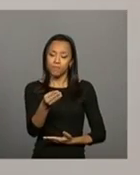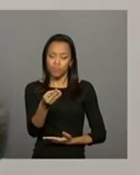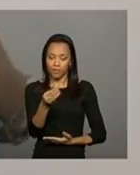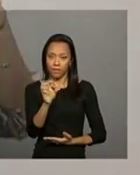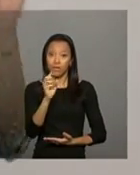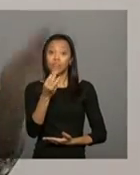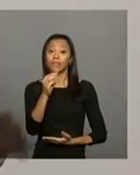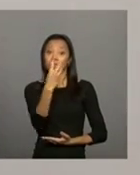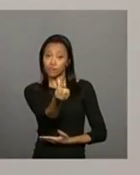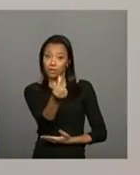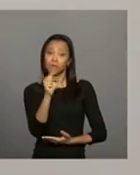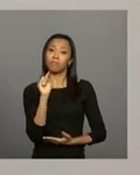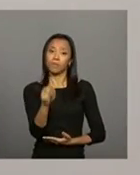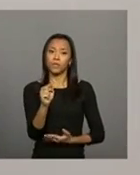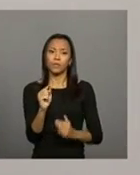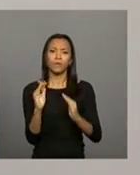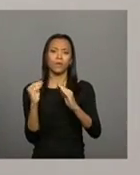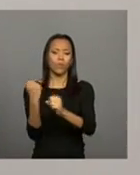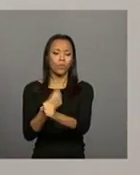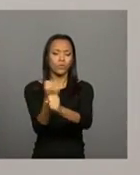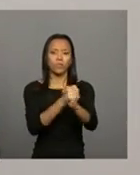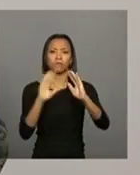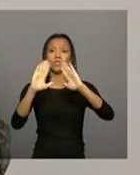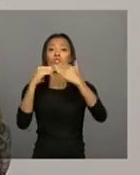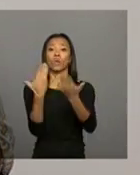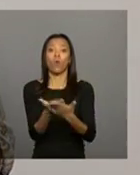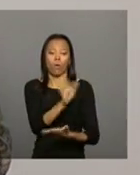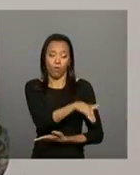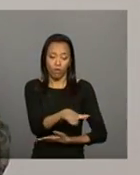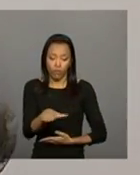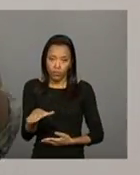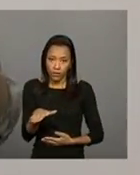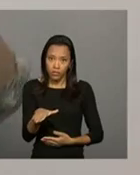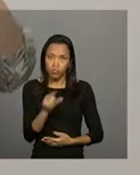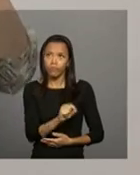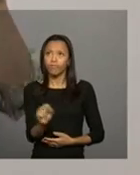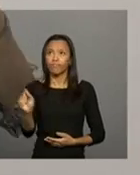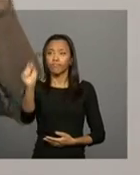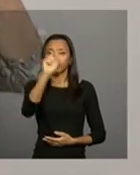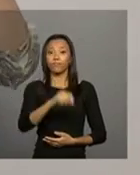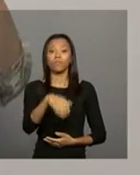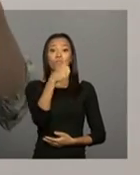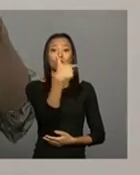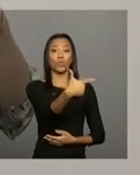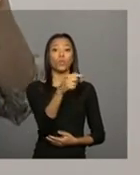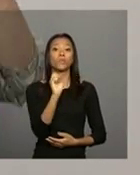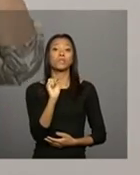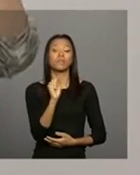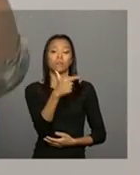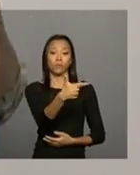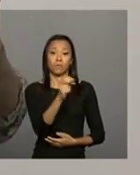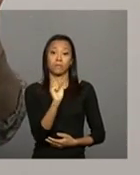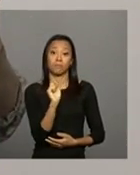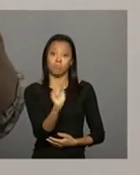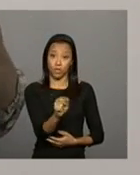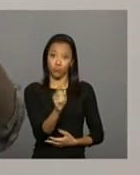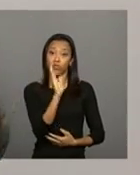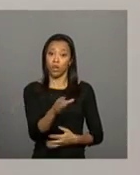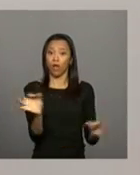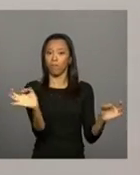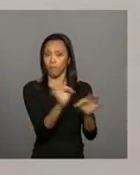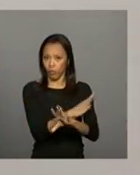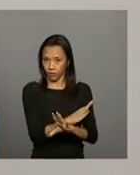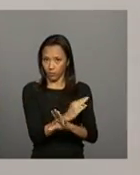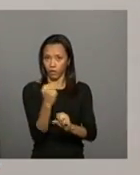municípios, do país. E 2 mil creches já foram prontas e estão entregues.